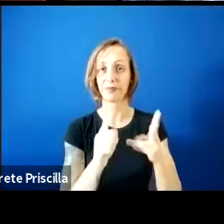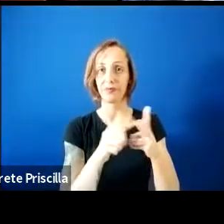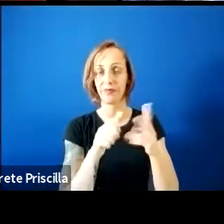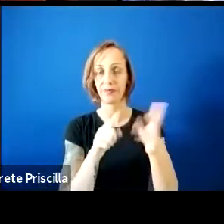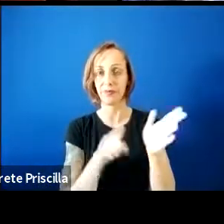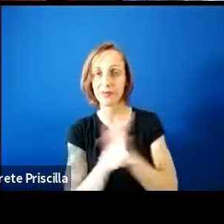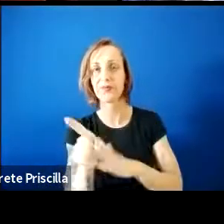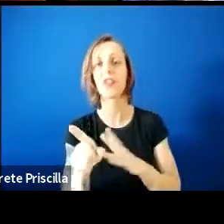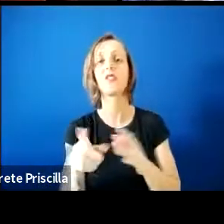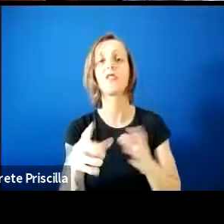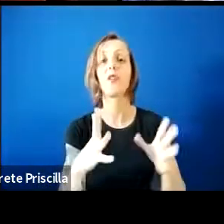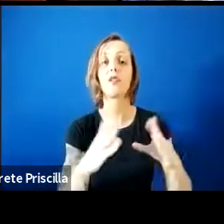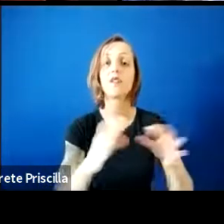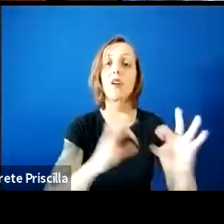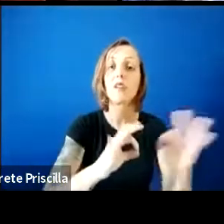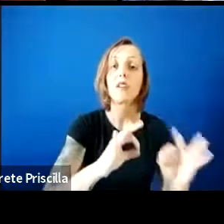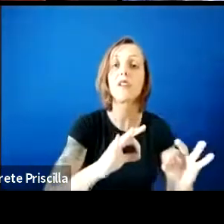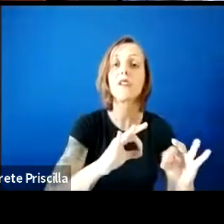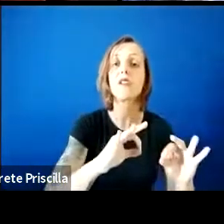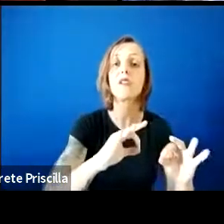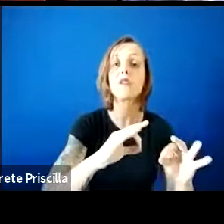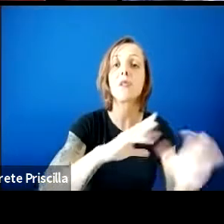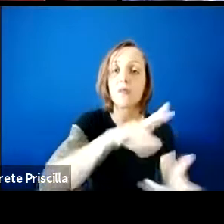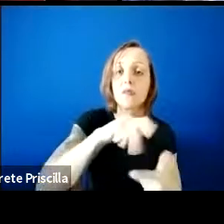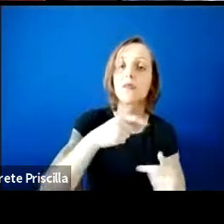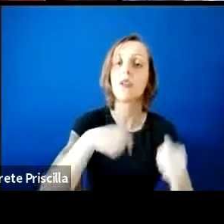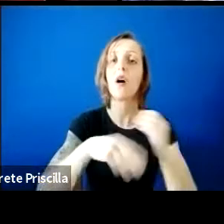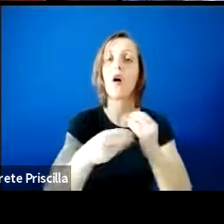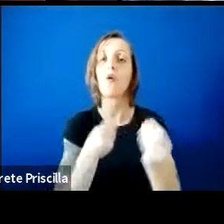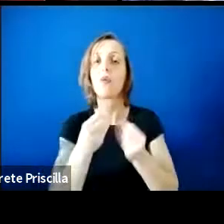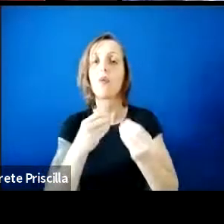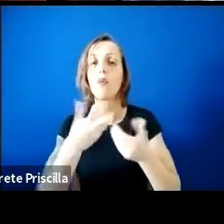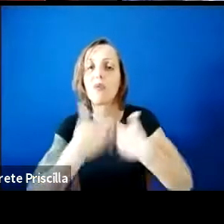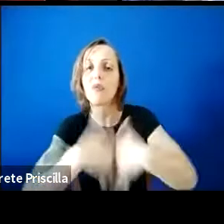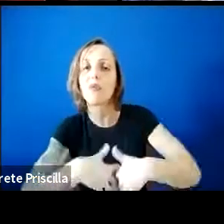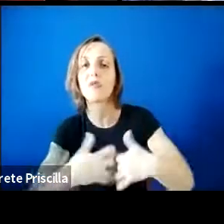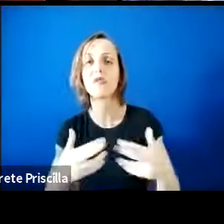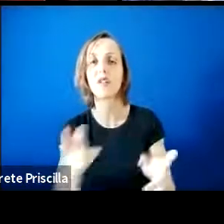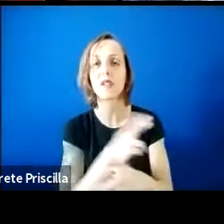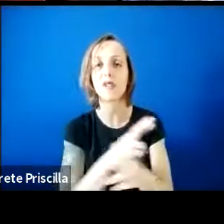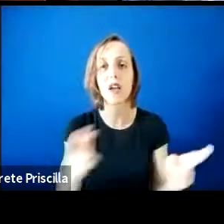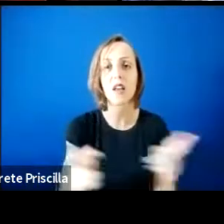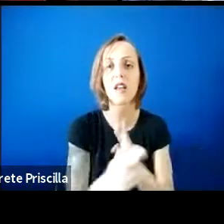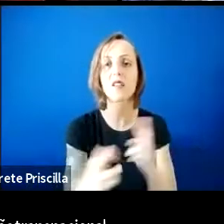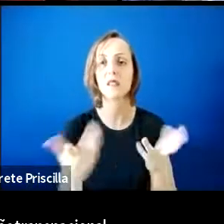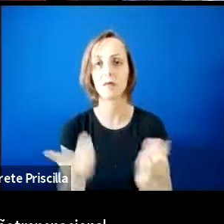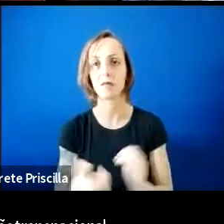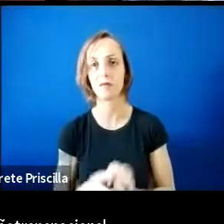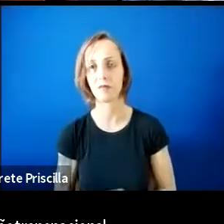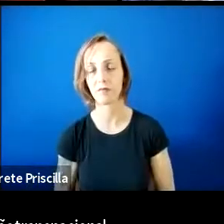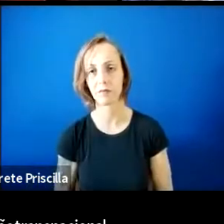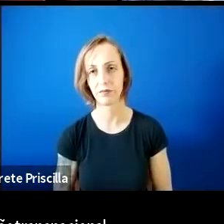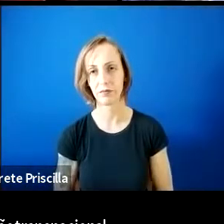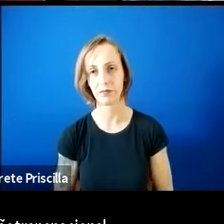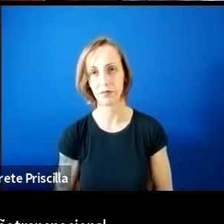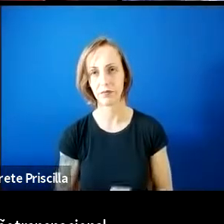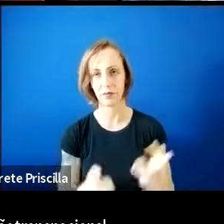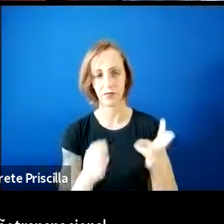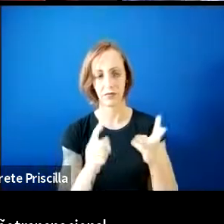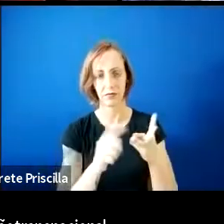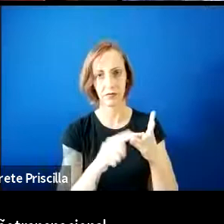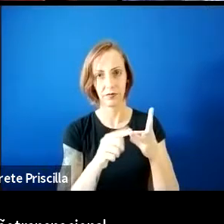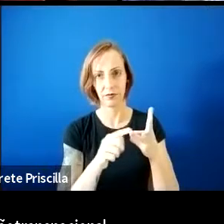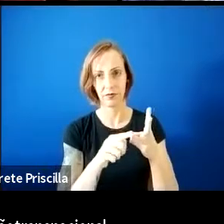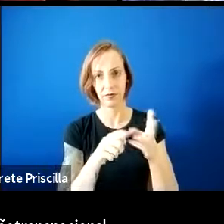de saber como funciona essa conexão transnacional do campesinato, né? E concluindo essas questões